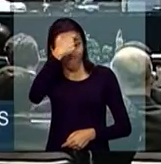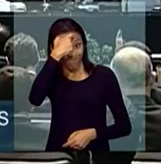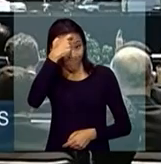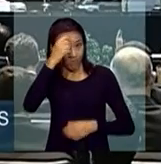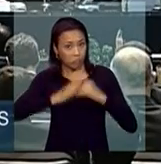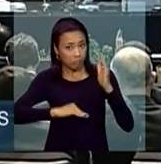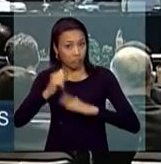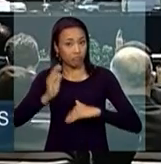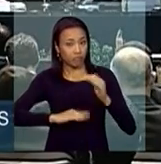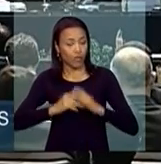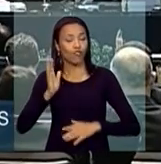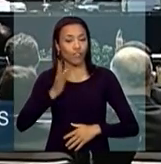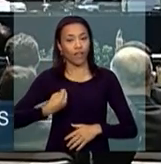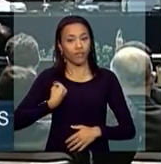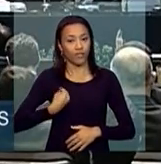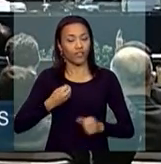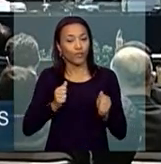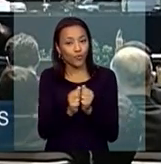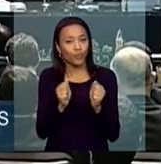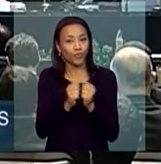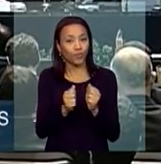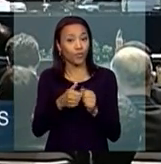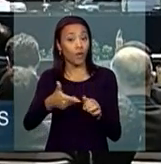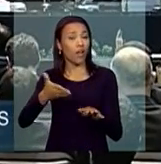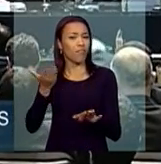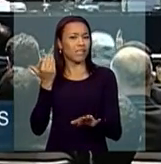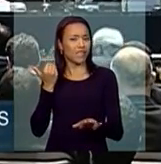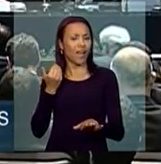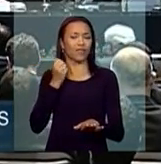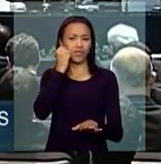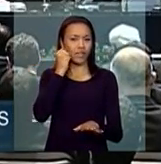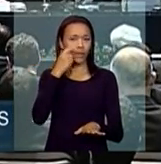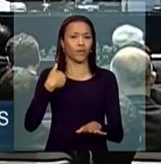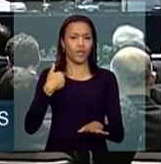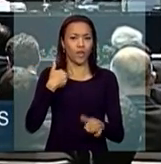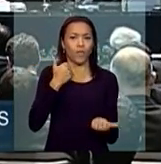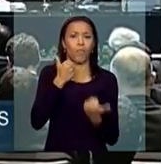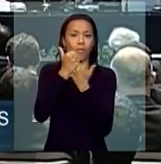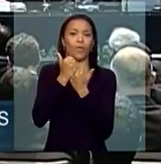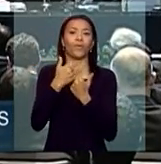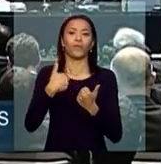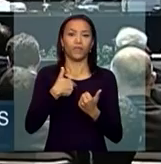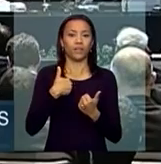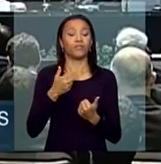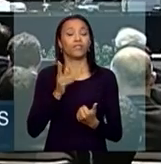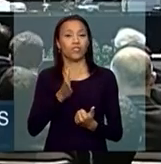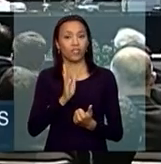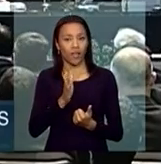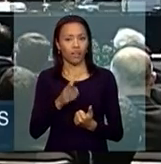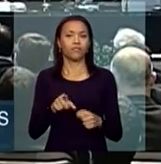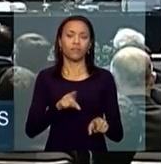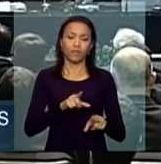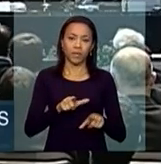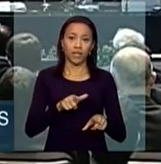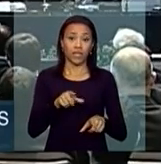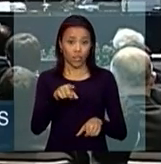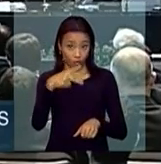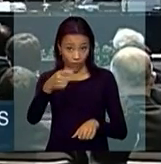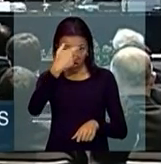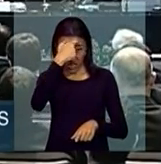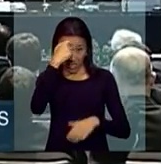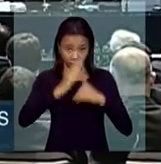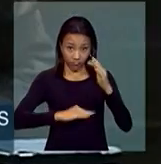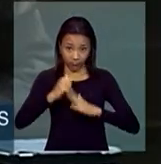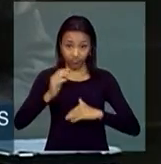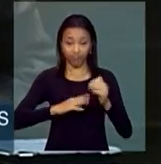porque convivi com Vossa Excelência quando o senhor senador... Eu, como suplente, mas atuando como deputado federal, então, da sua capacidade,